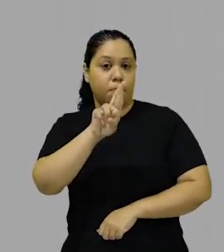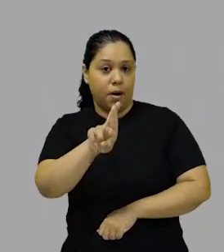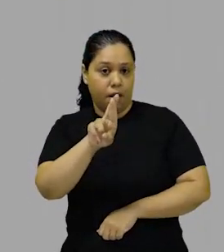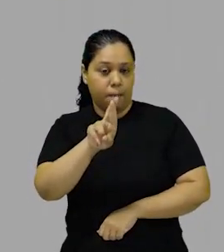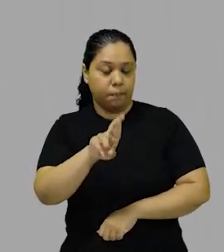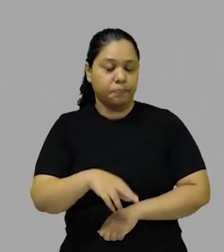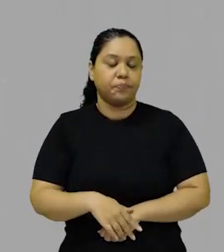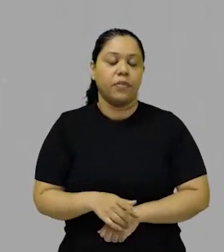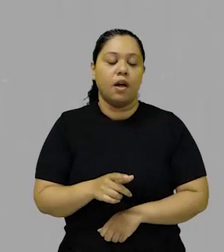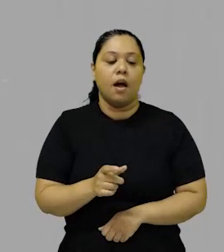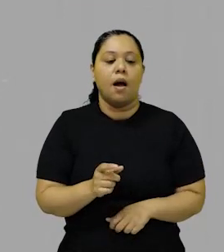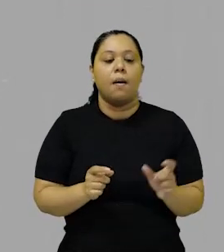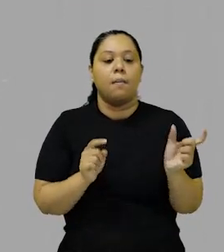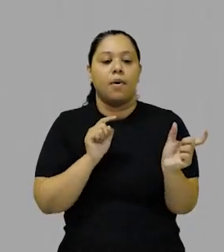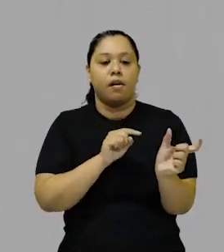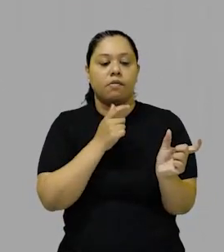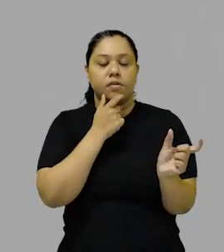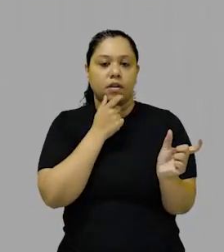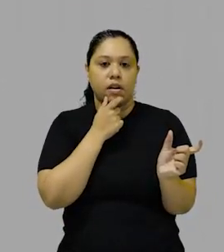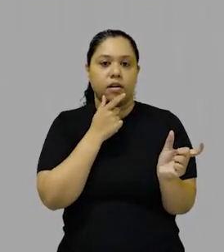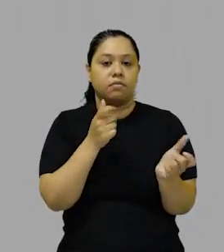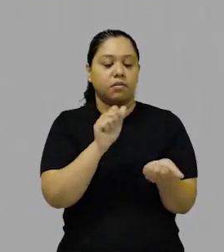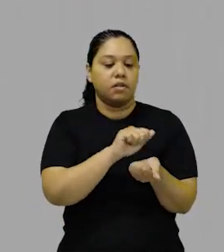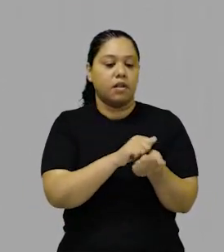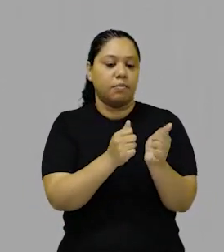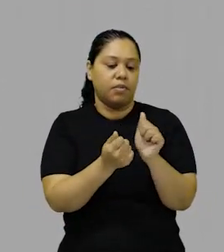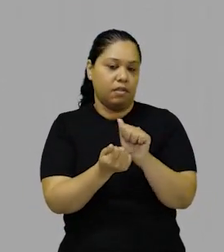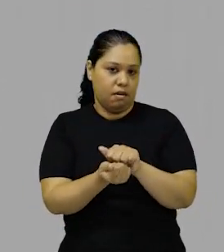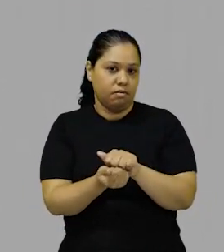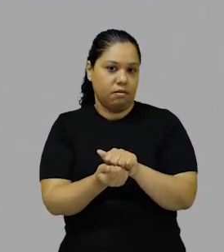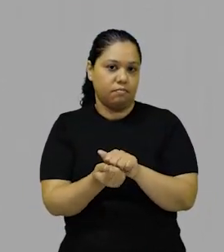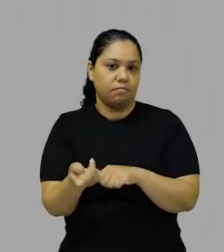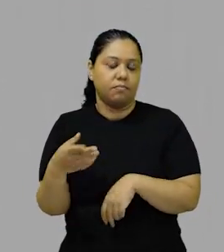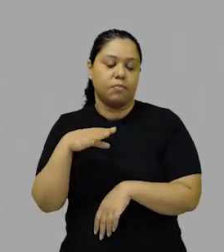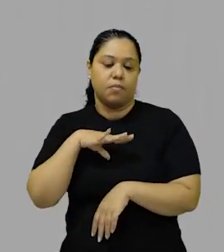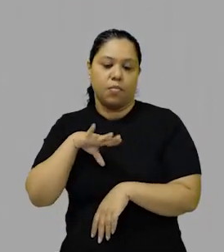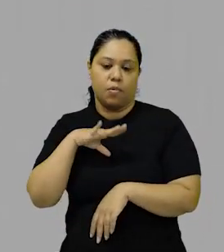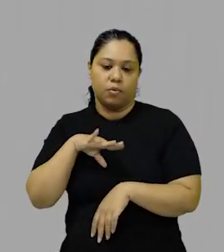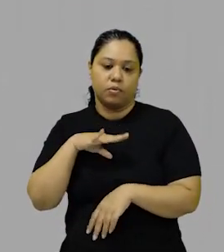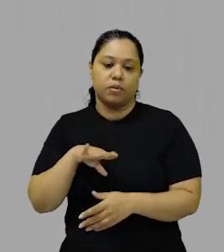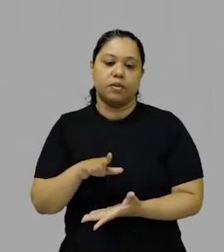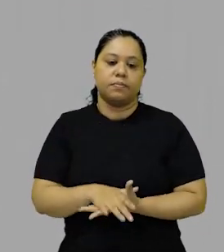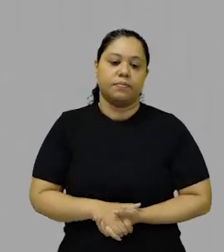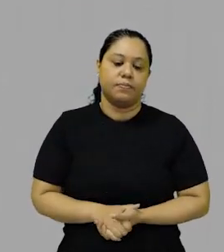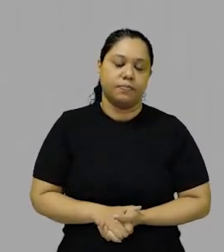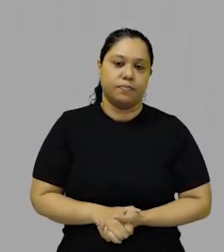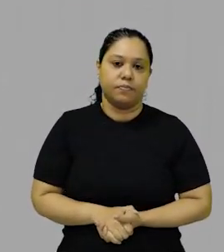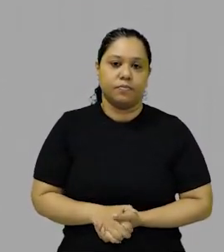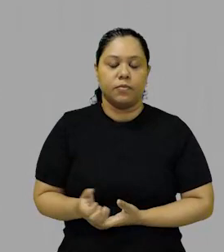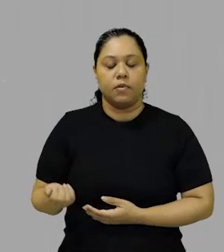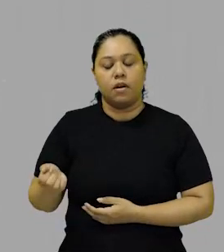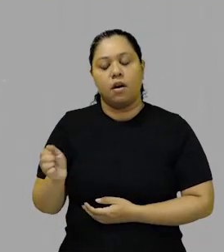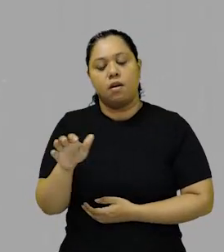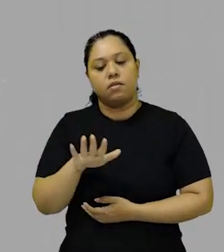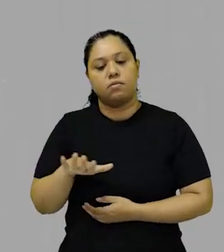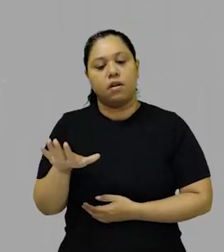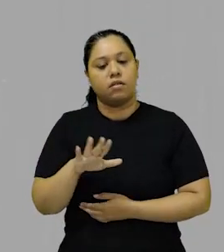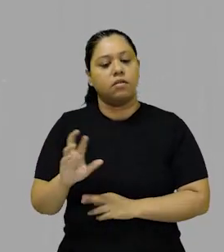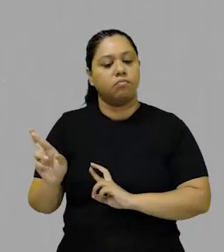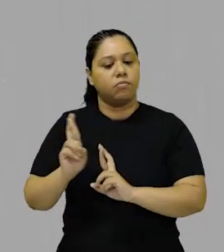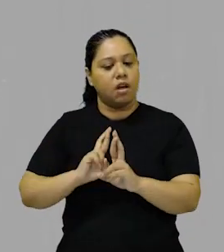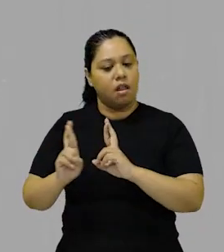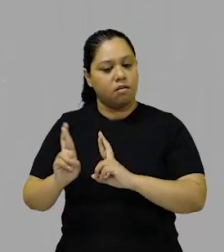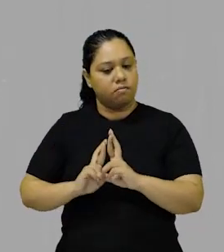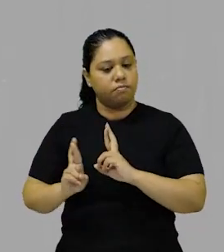que foi usada num outro contexto para representar uma situação de relacionamento, né,